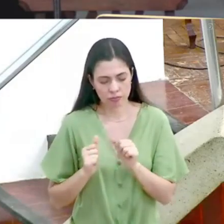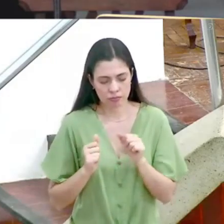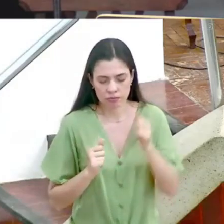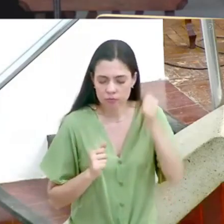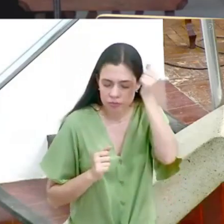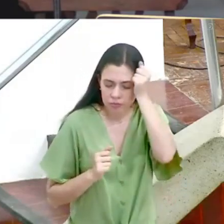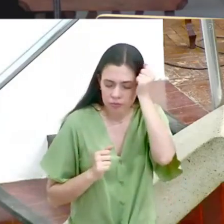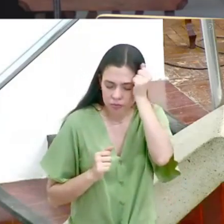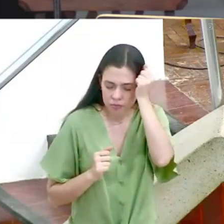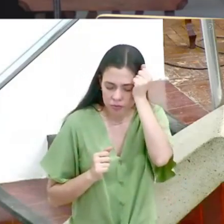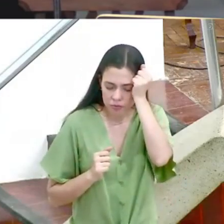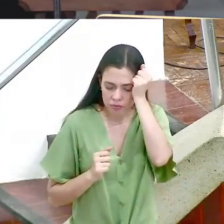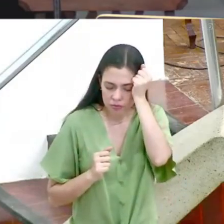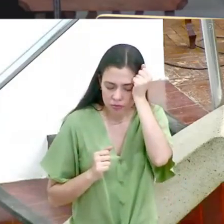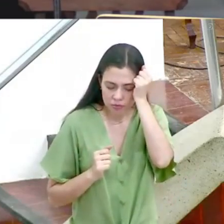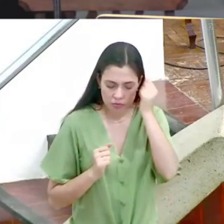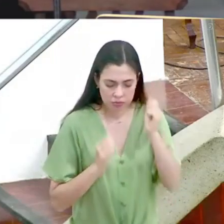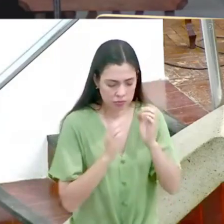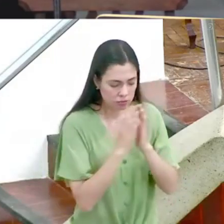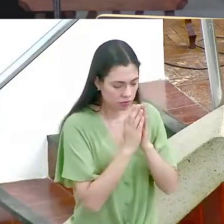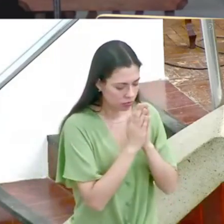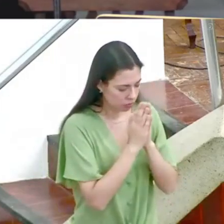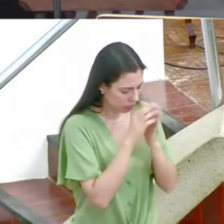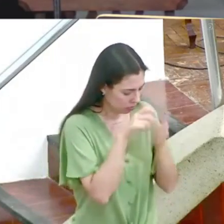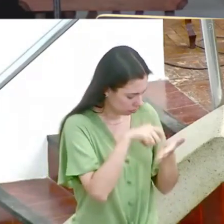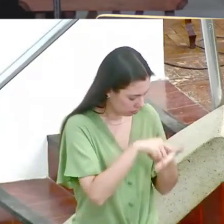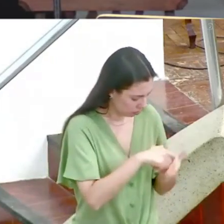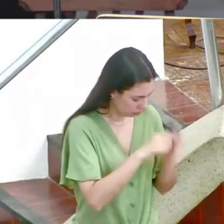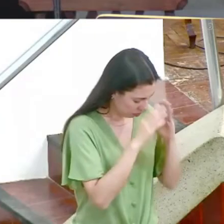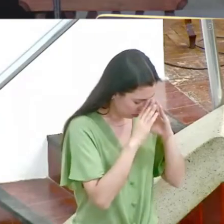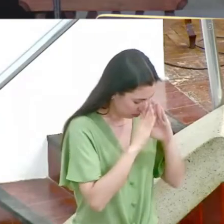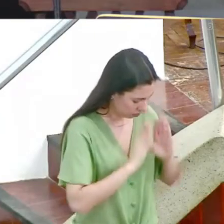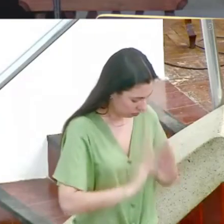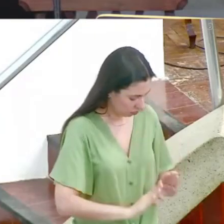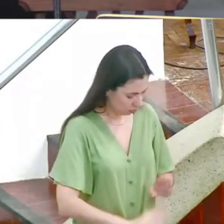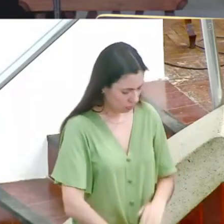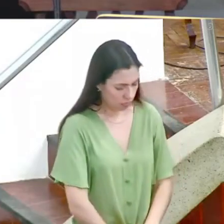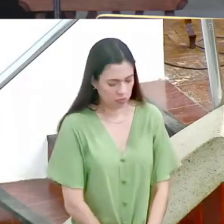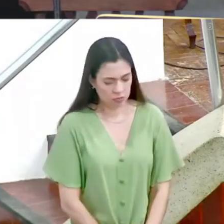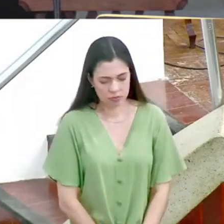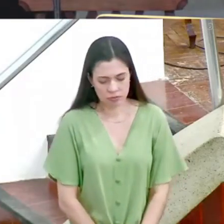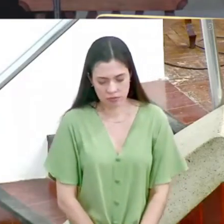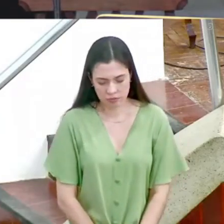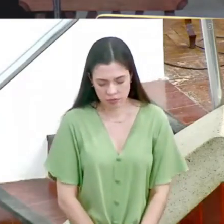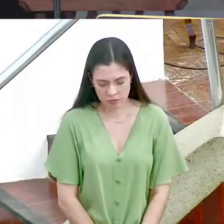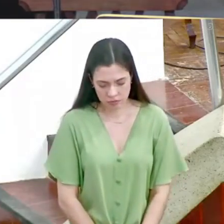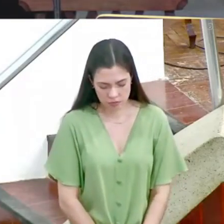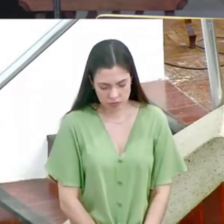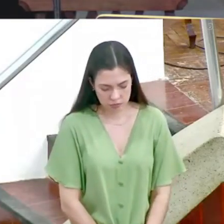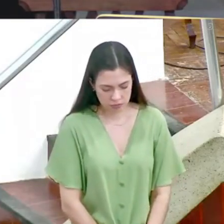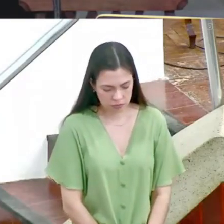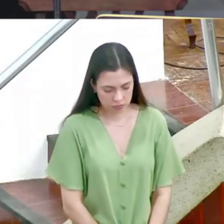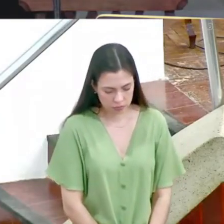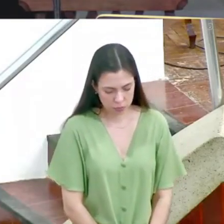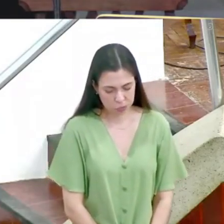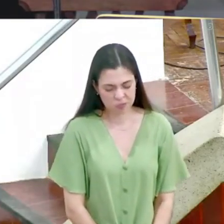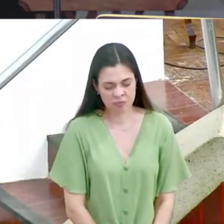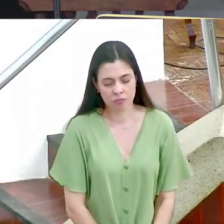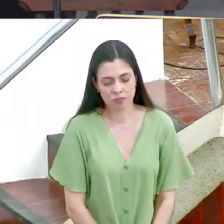arrependidas De Joelhos diante da tua face mas nós queremos mais